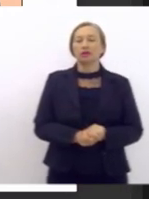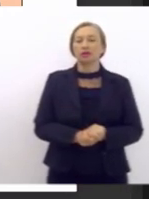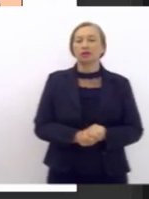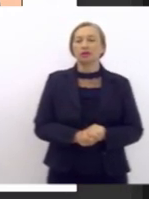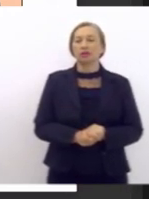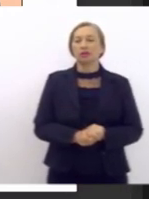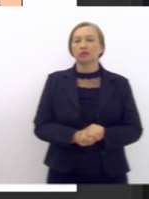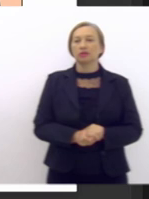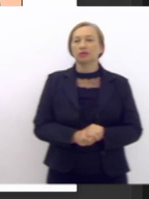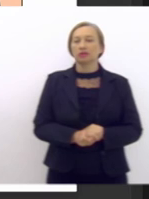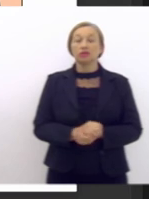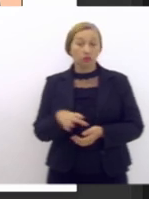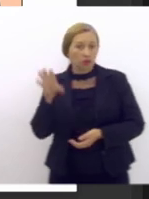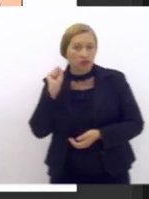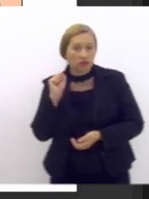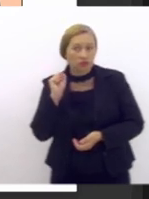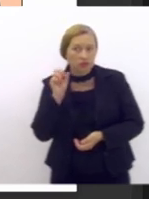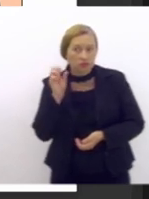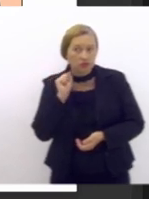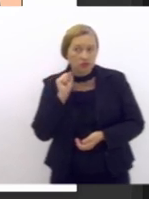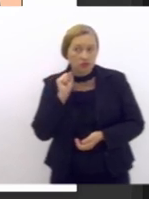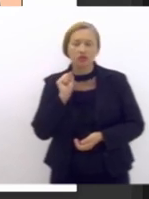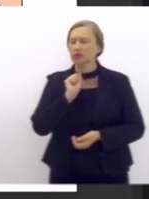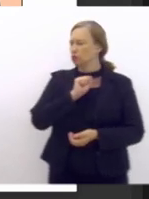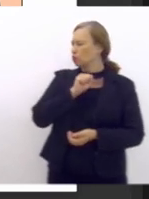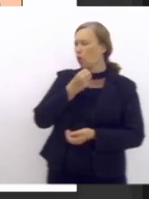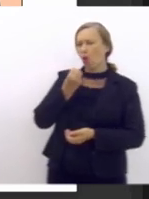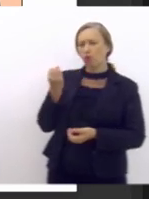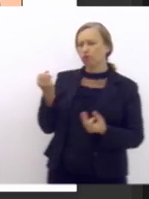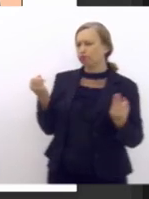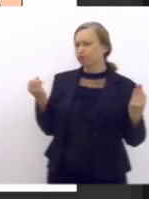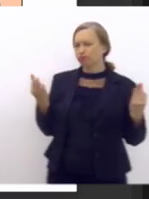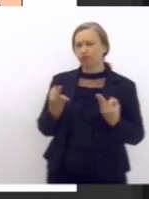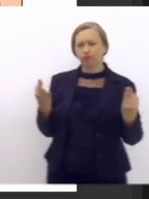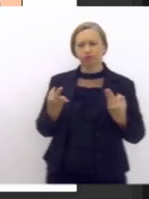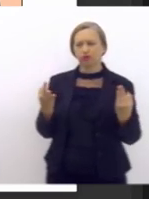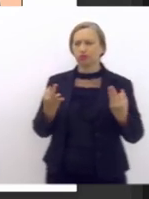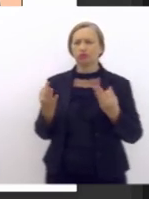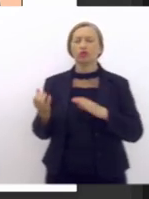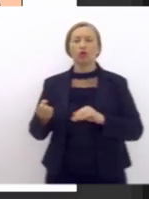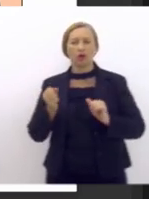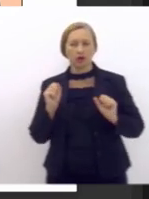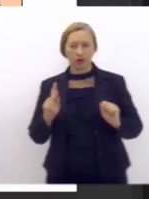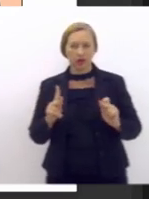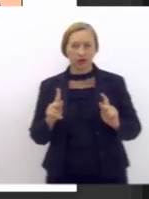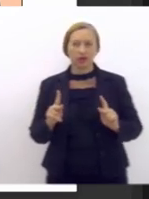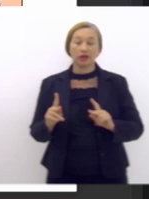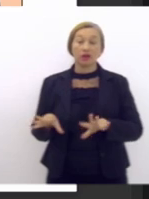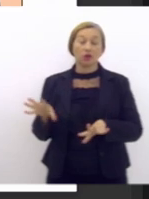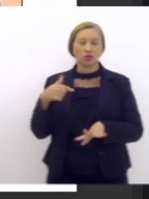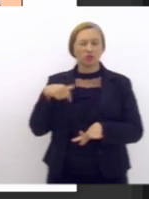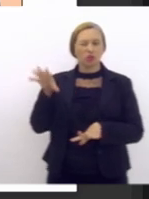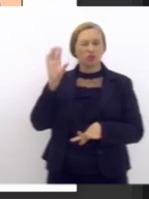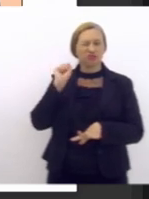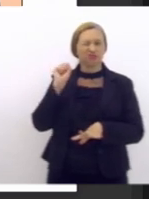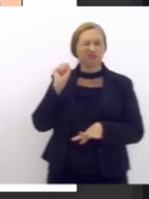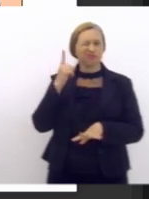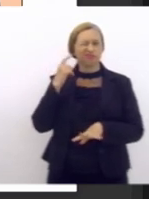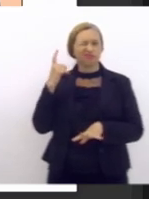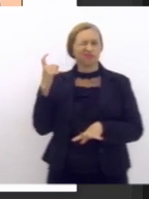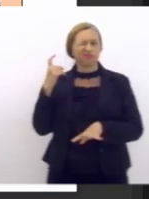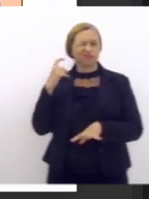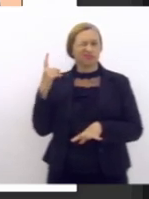estão me escutando? Está tudo certo? Tá tudo ótimo. Então tá. Que eu estou escutando aqui